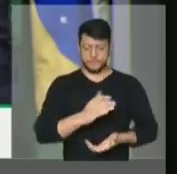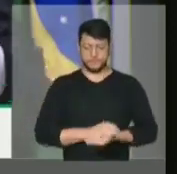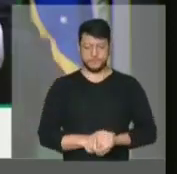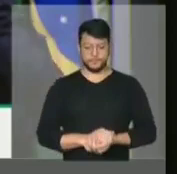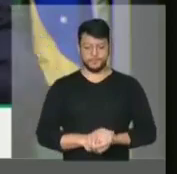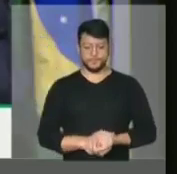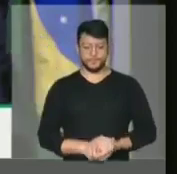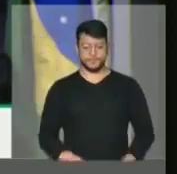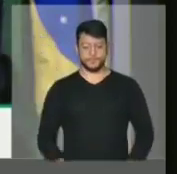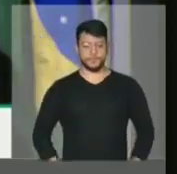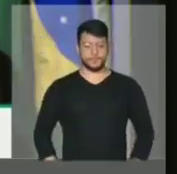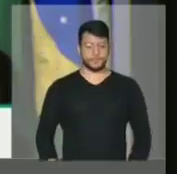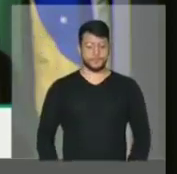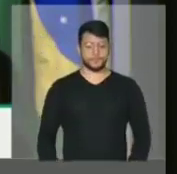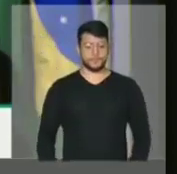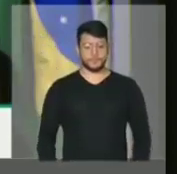problemas.